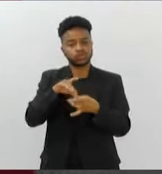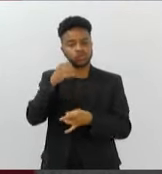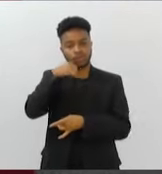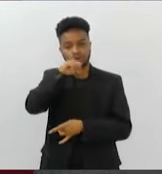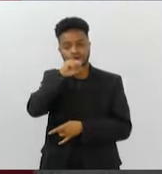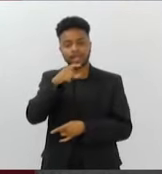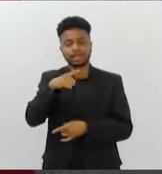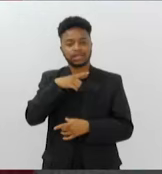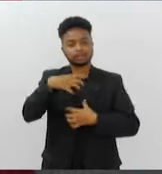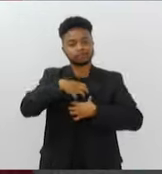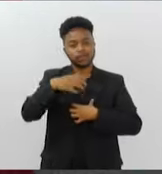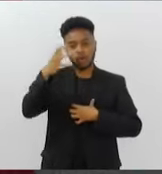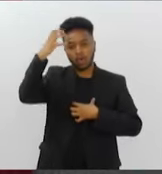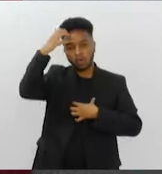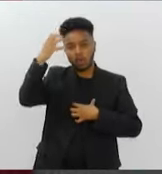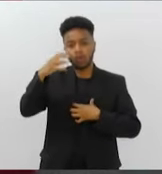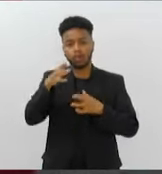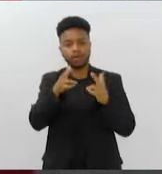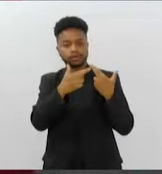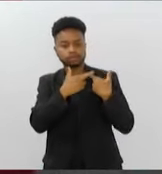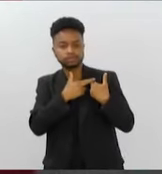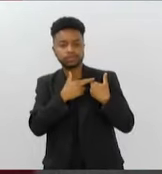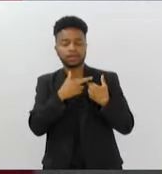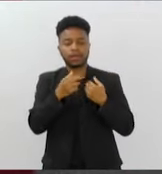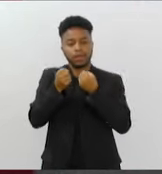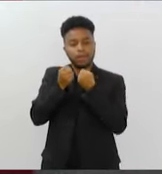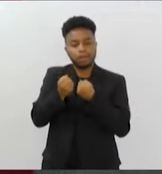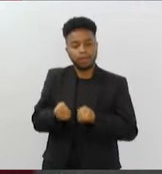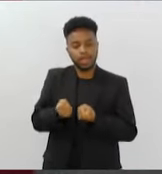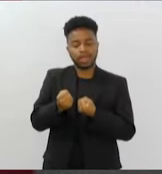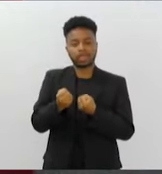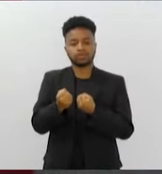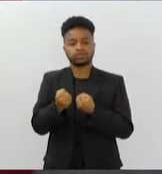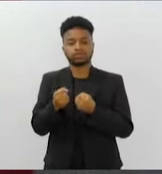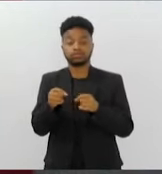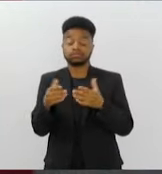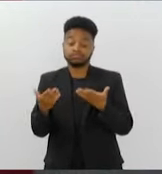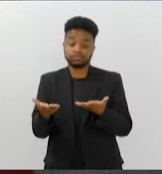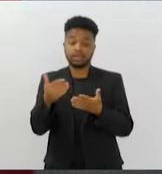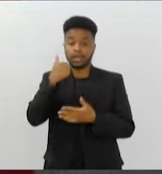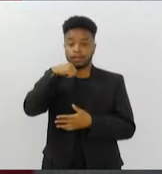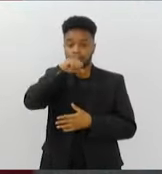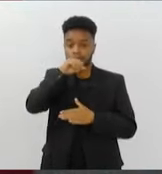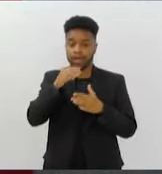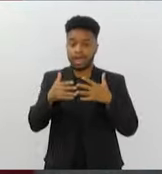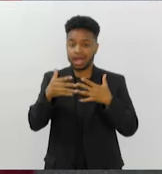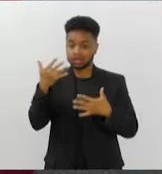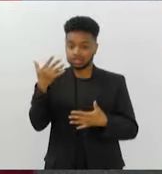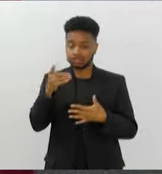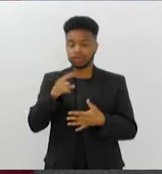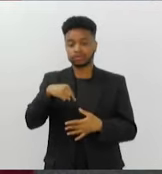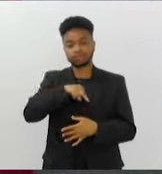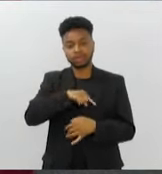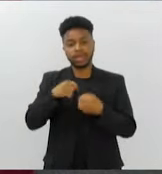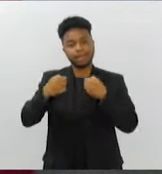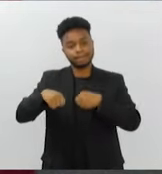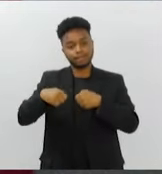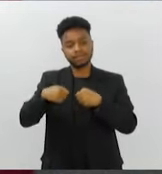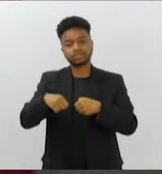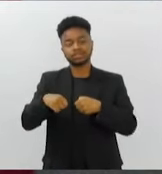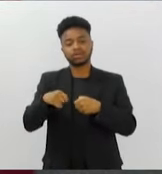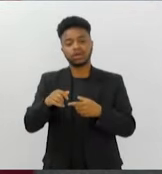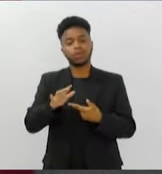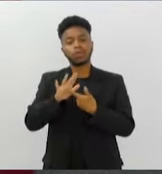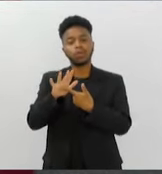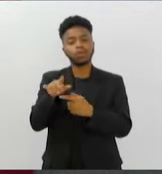Questão de culpa, questão de responsabilidade, de uma sobrecarga. E aí, no caso das mães atípicas, a gente precisa dar um olhar